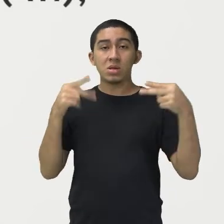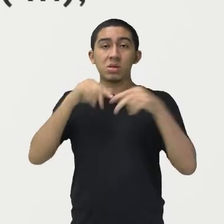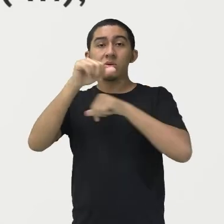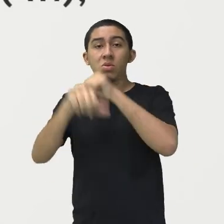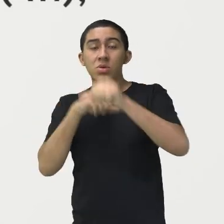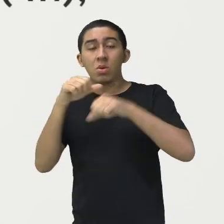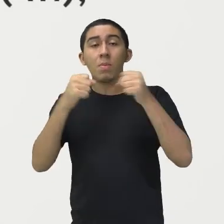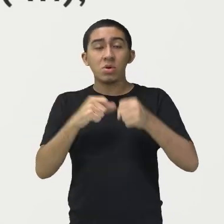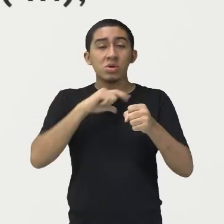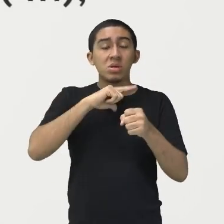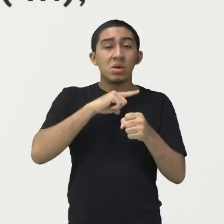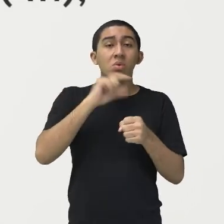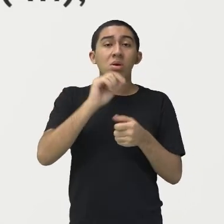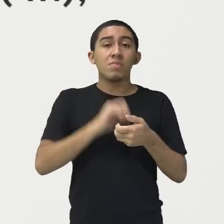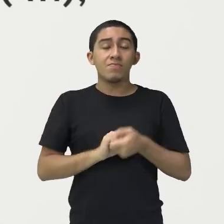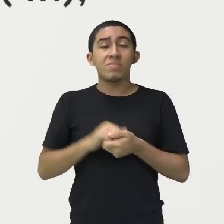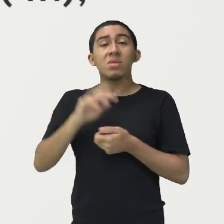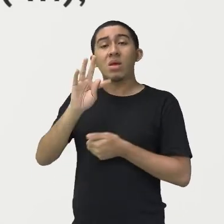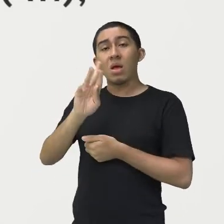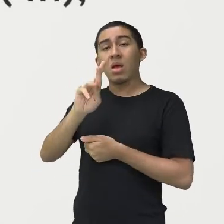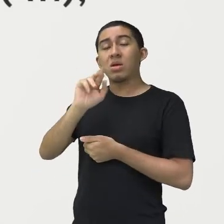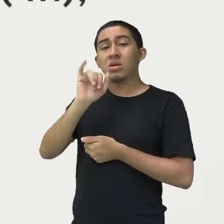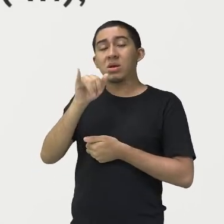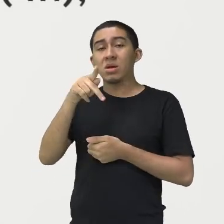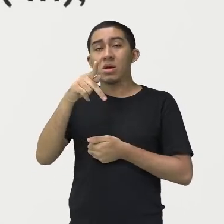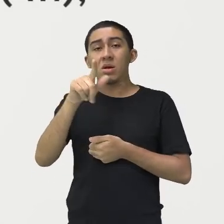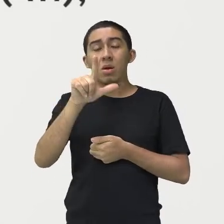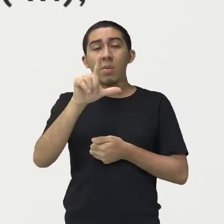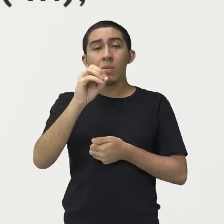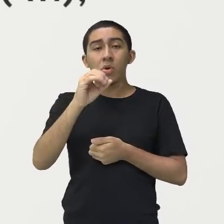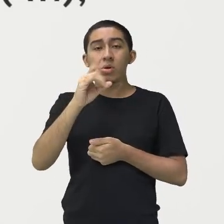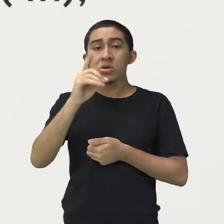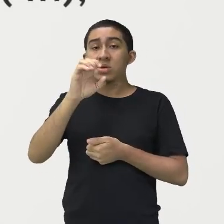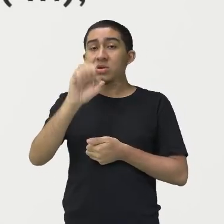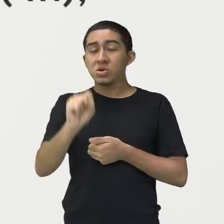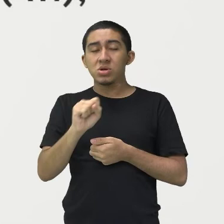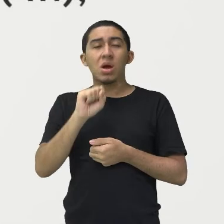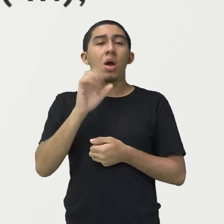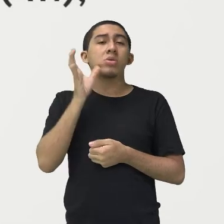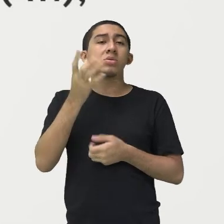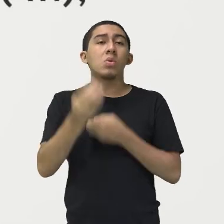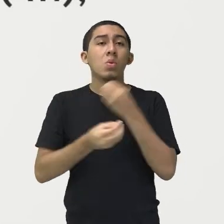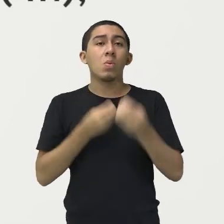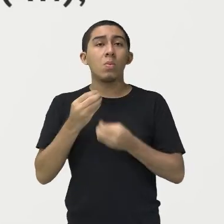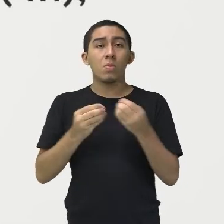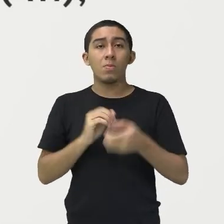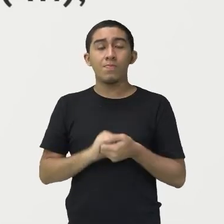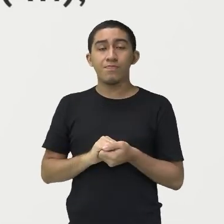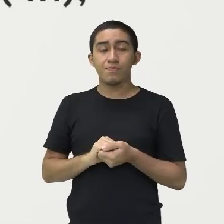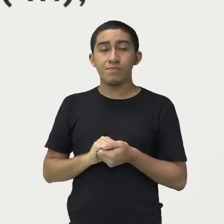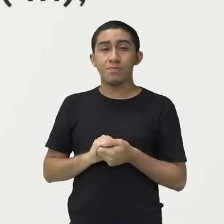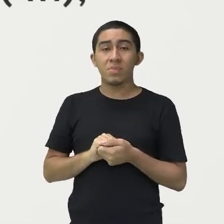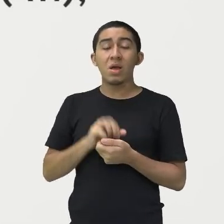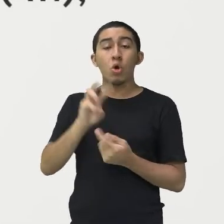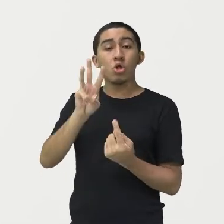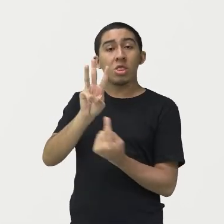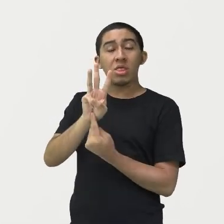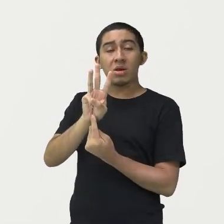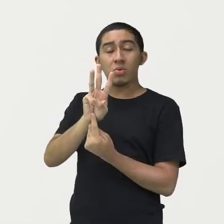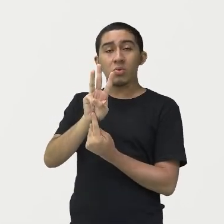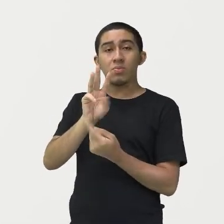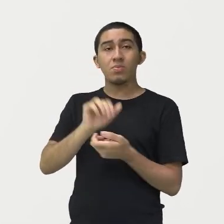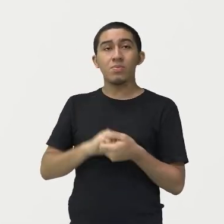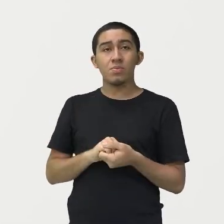formados indivíduos triploides. E isso acontece com o trigo. Olha só essa imagem que a